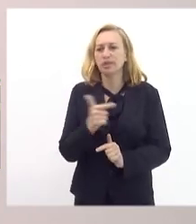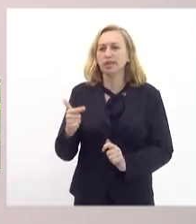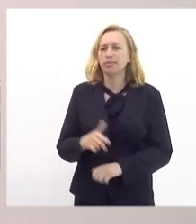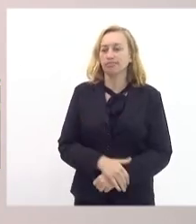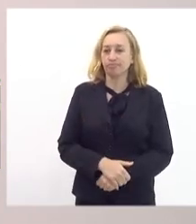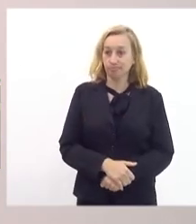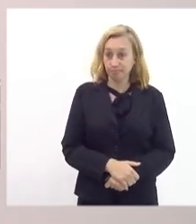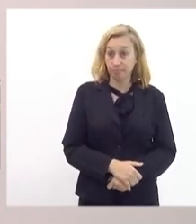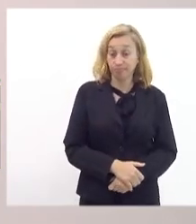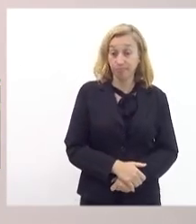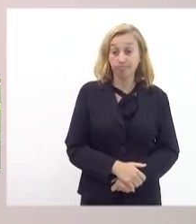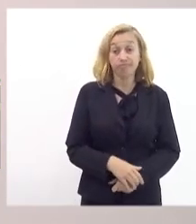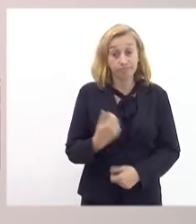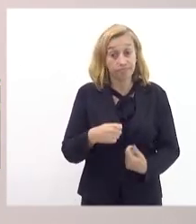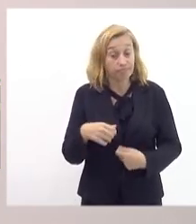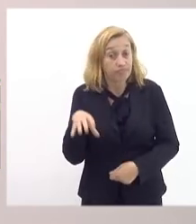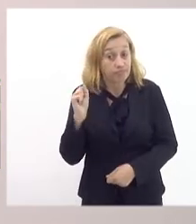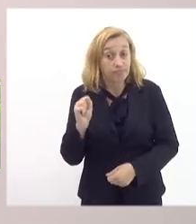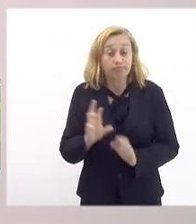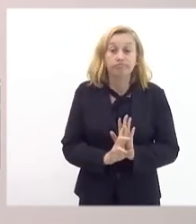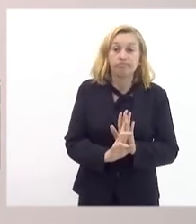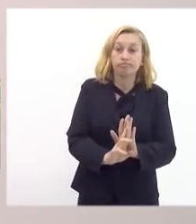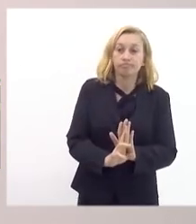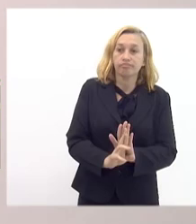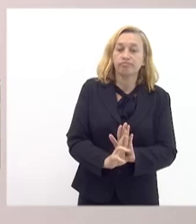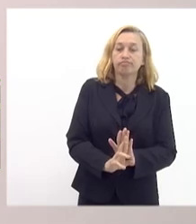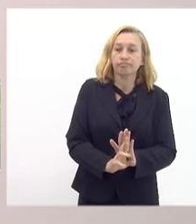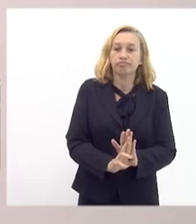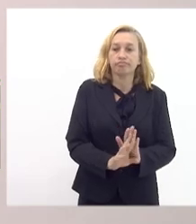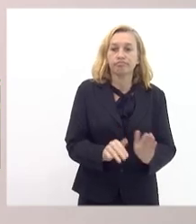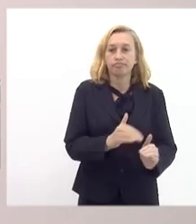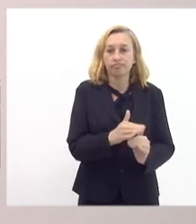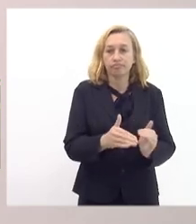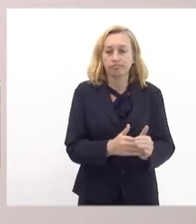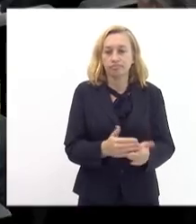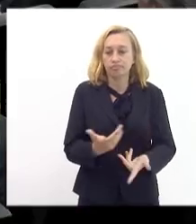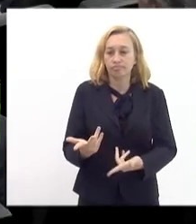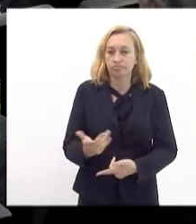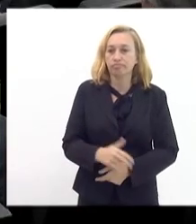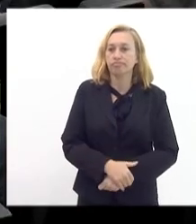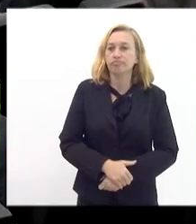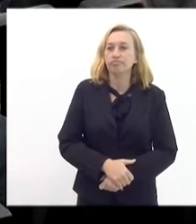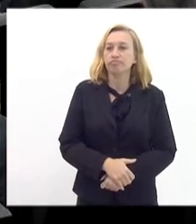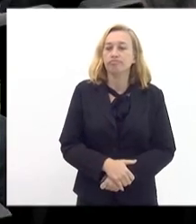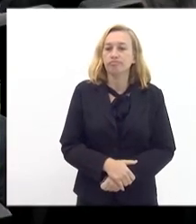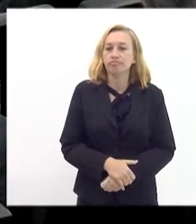é porque achamos que eu vi hoje apresentando sociedade civil que vieram participar da reunião